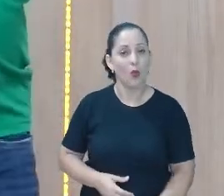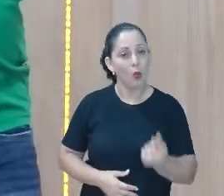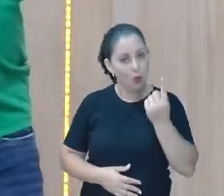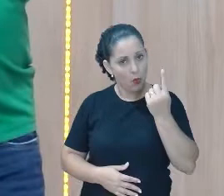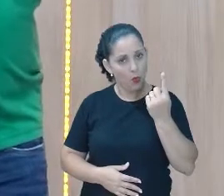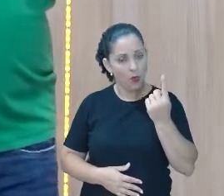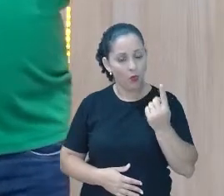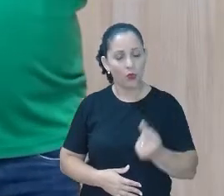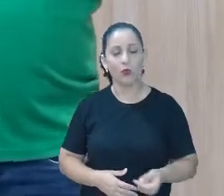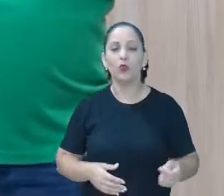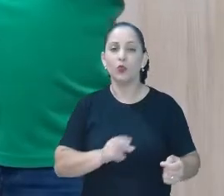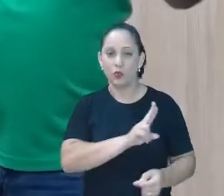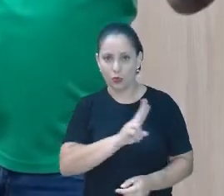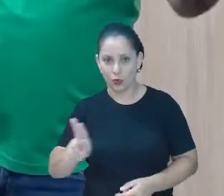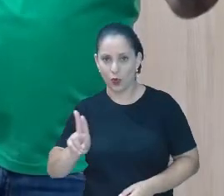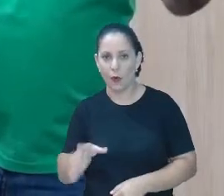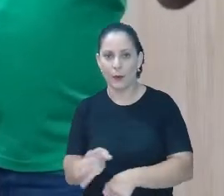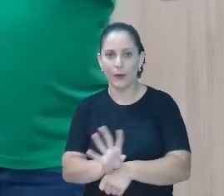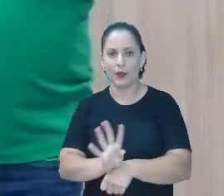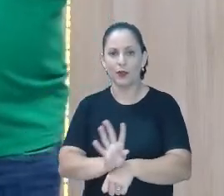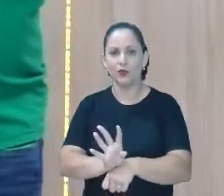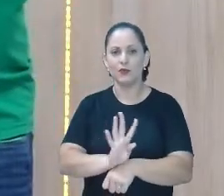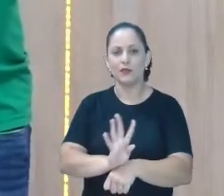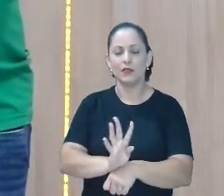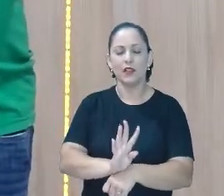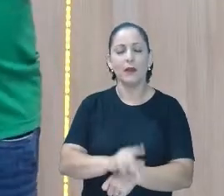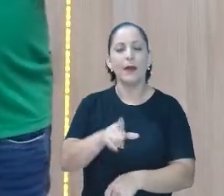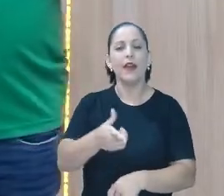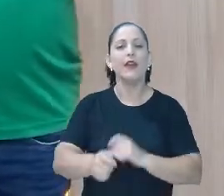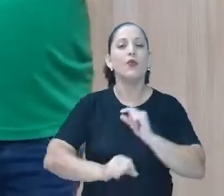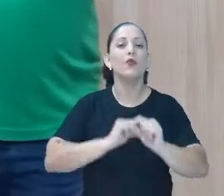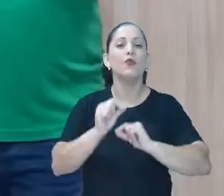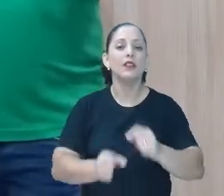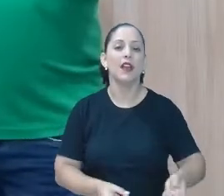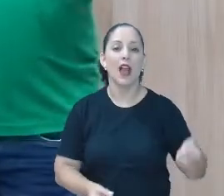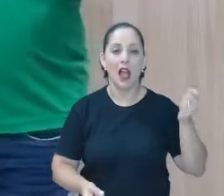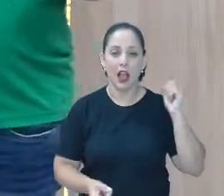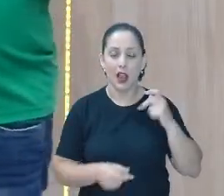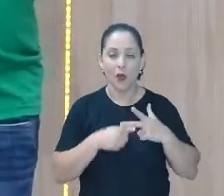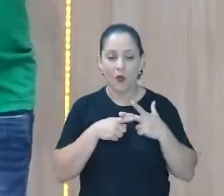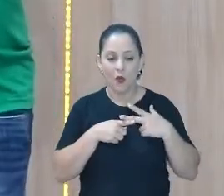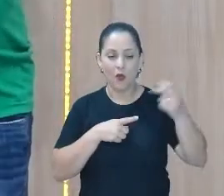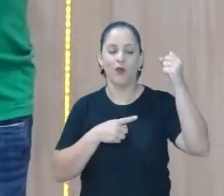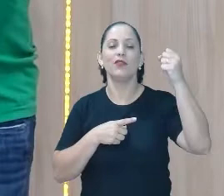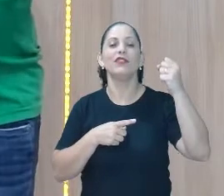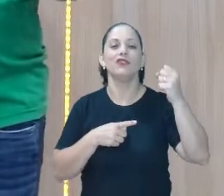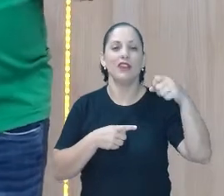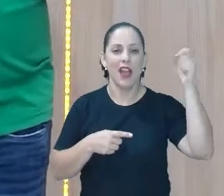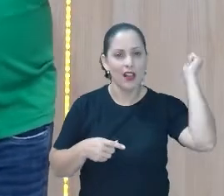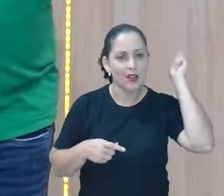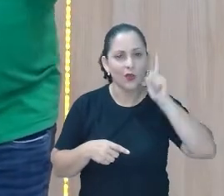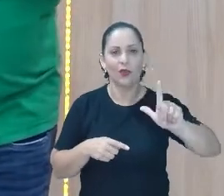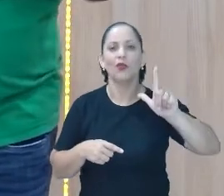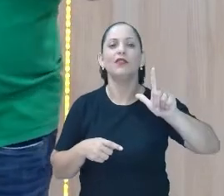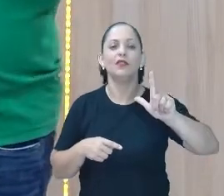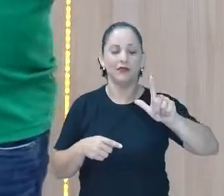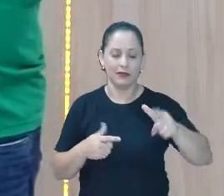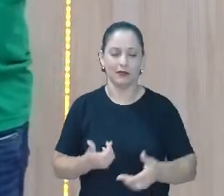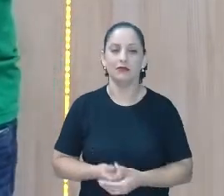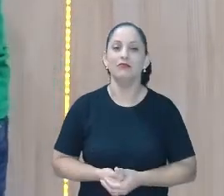se chama A Conquista da Honra, né? E vai mostrar o conflito, né, a